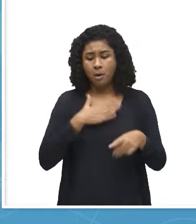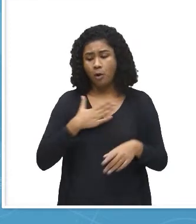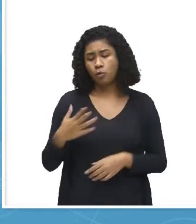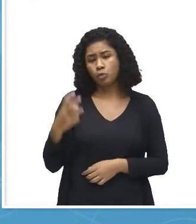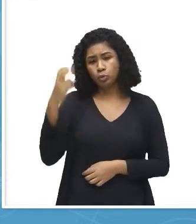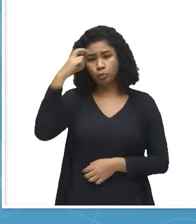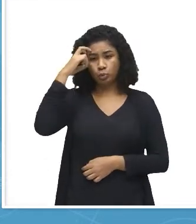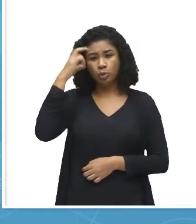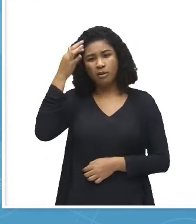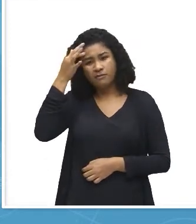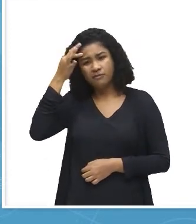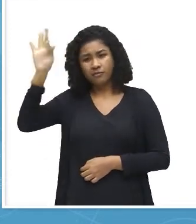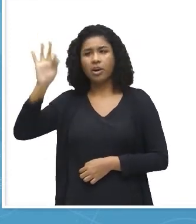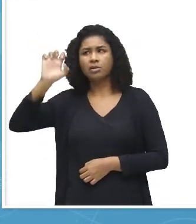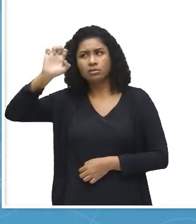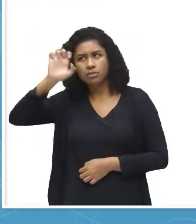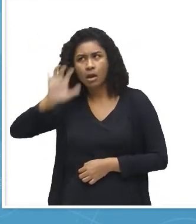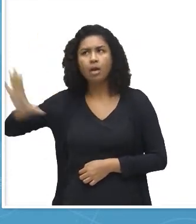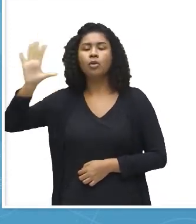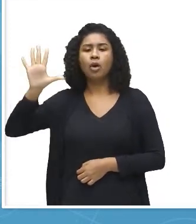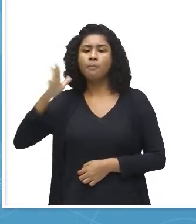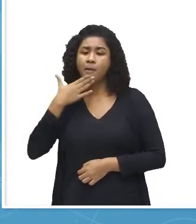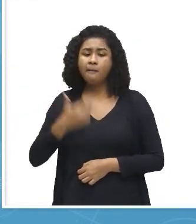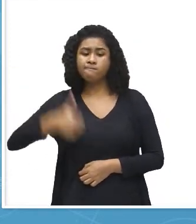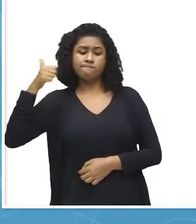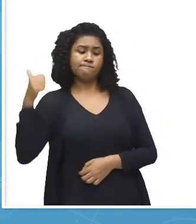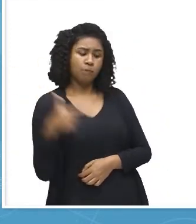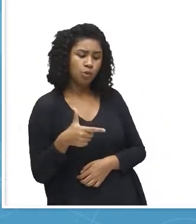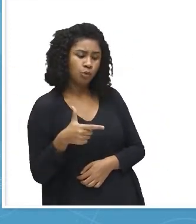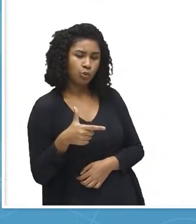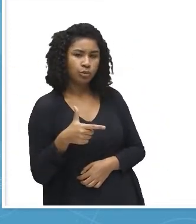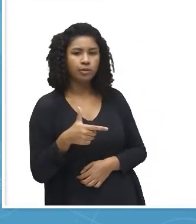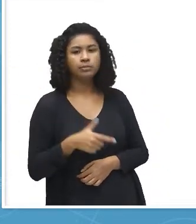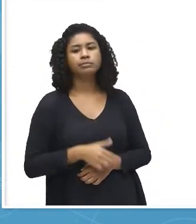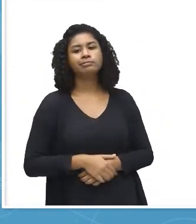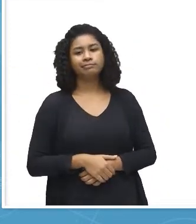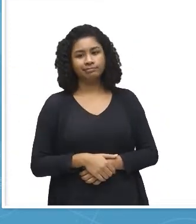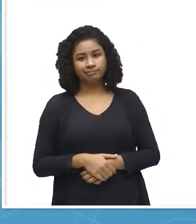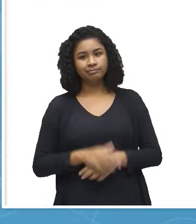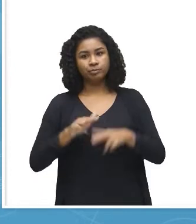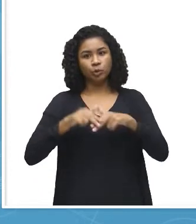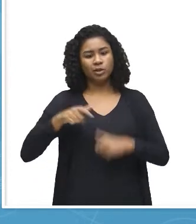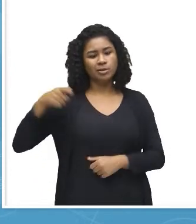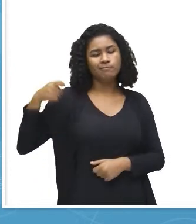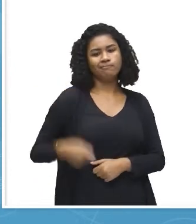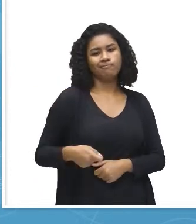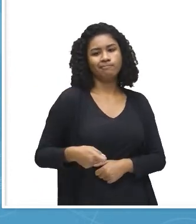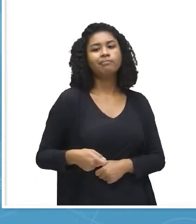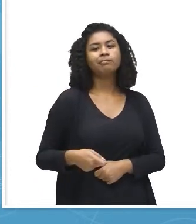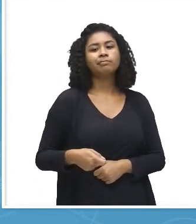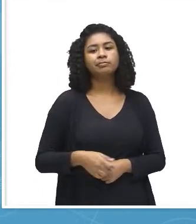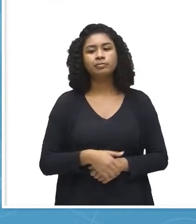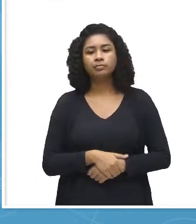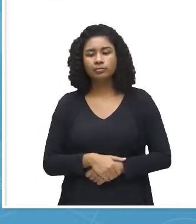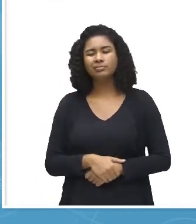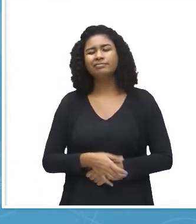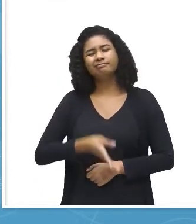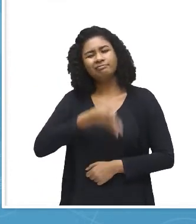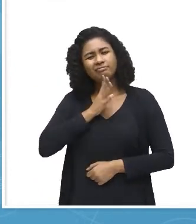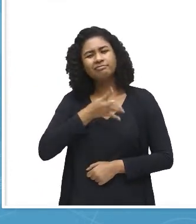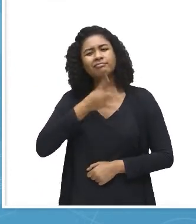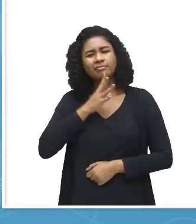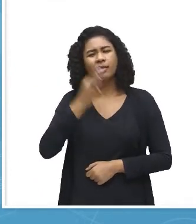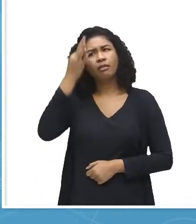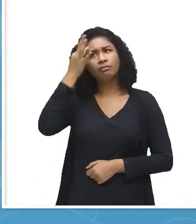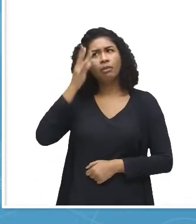lugares, principalmente de africanos. A gente já conhece as teorias eurocêntricas, que colocam a Europa como centro